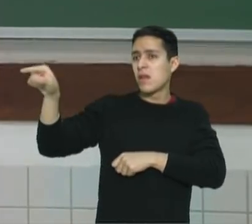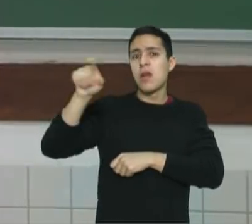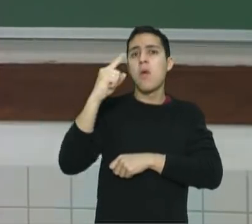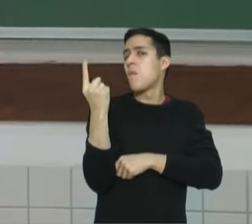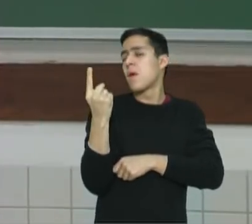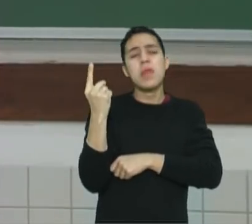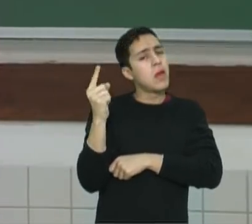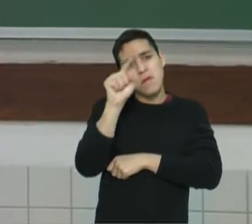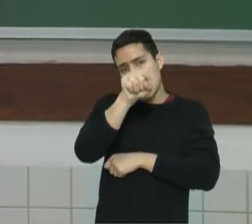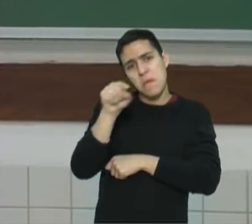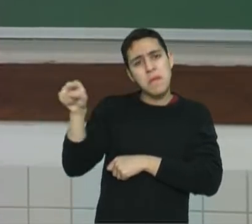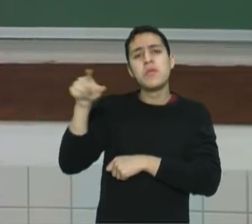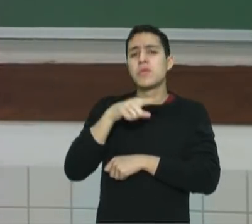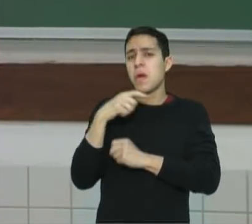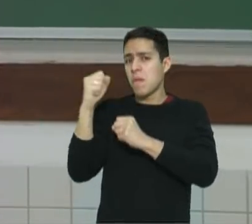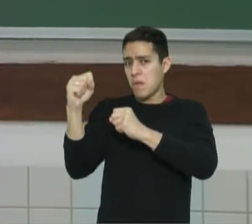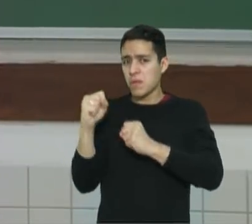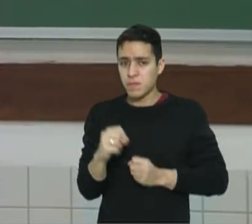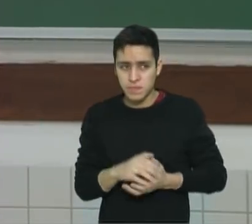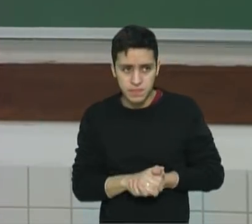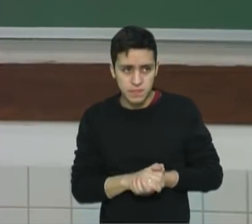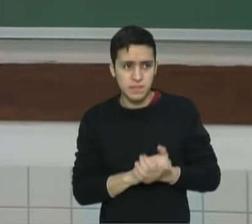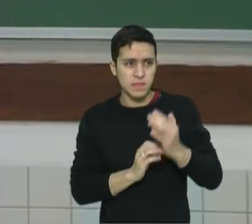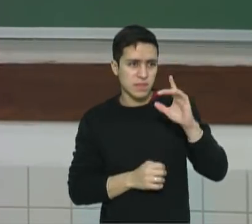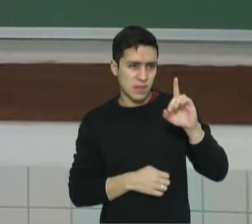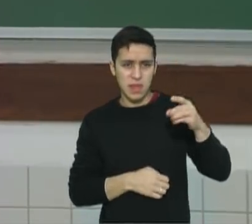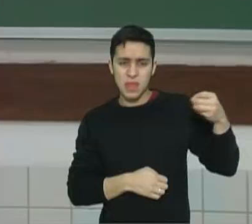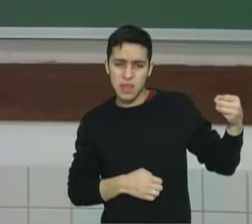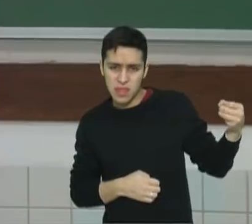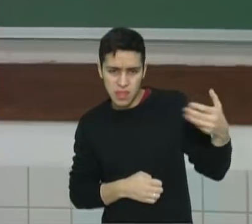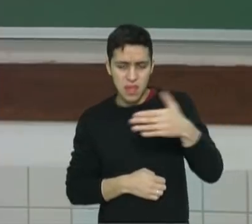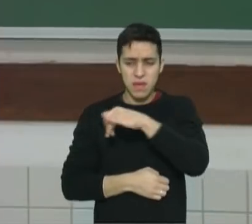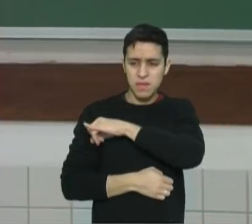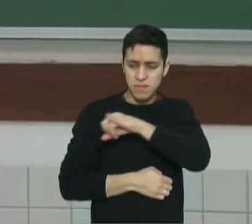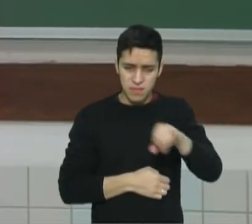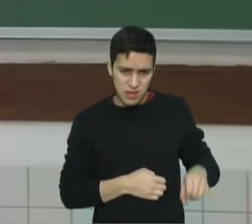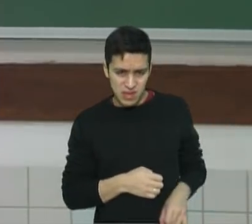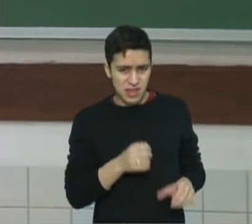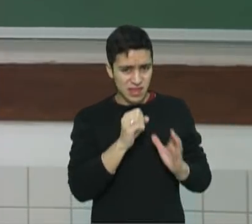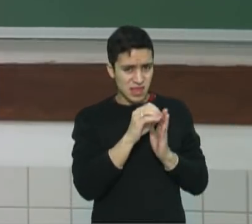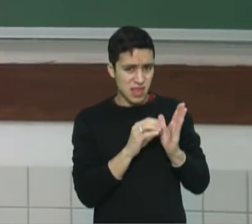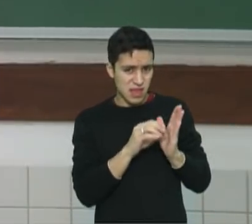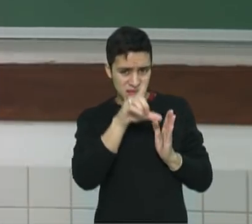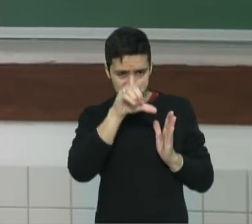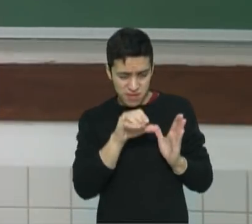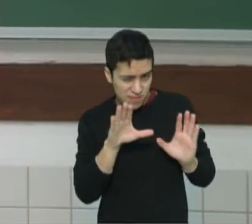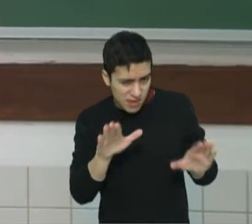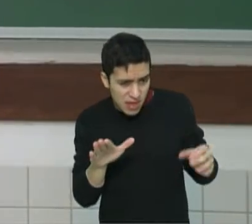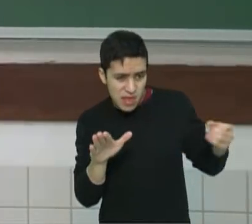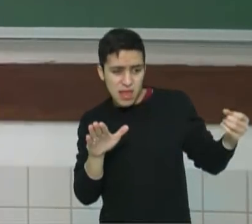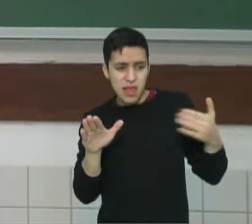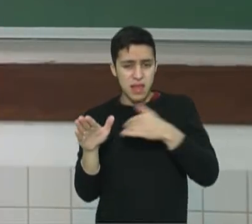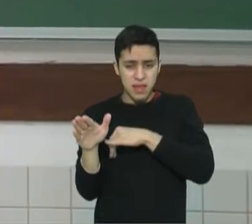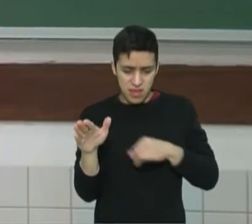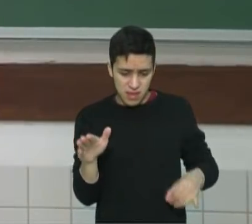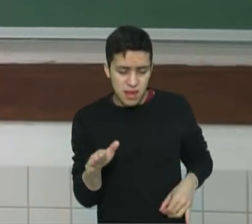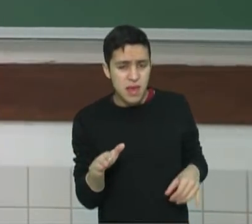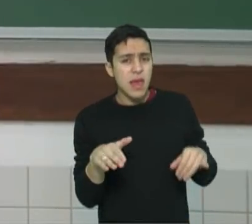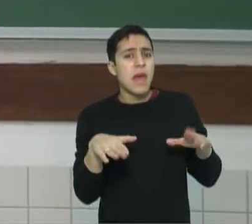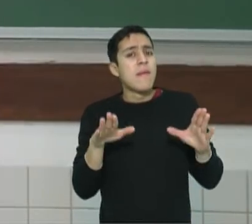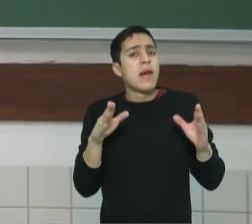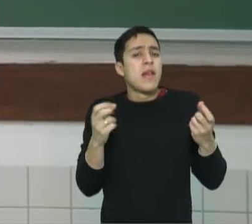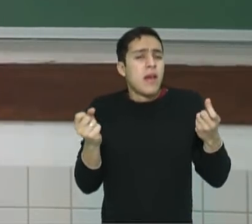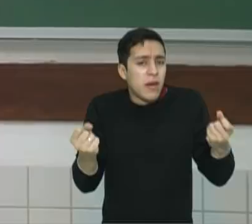completo. E na letra D, o neoimperialismo norte-americano do século XIX, a gente viu que o neoimperialismo ele é mais fixado,